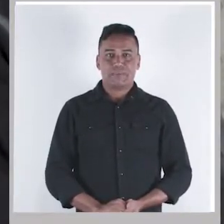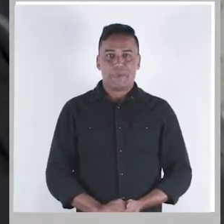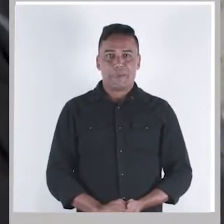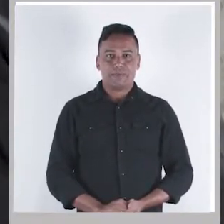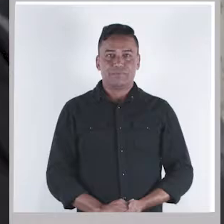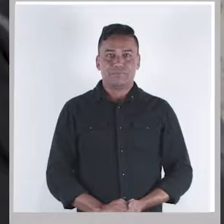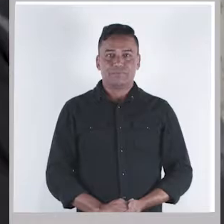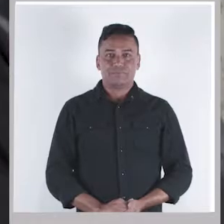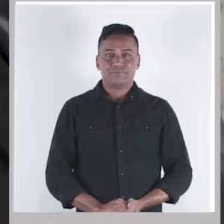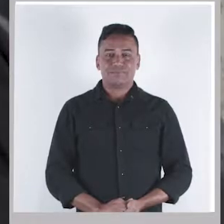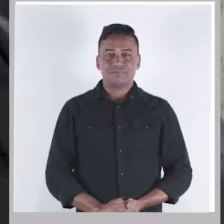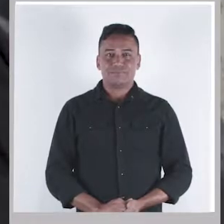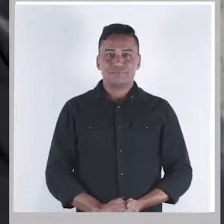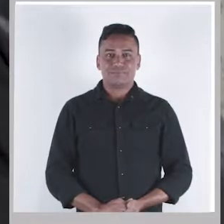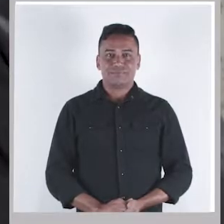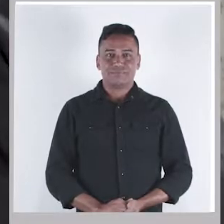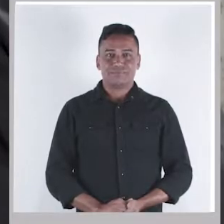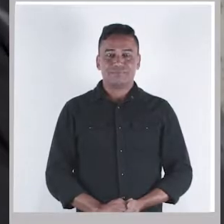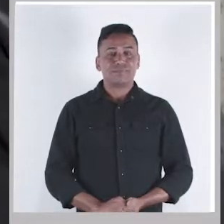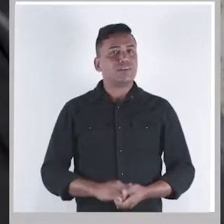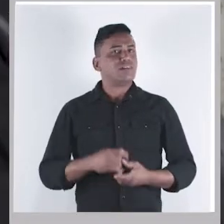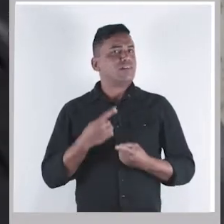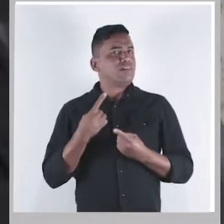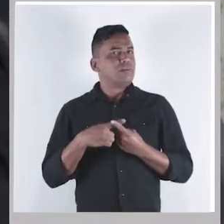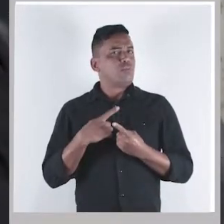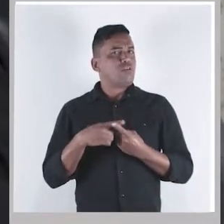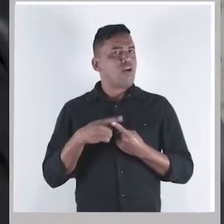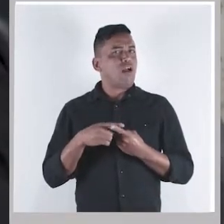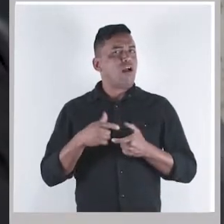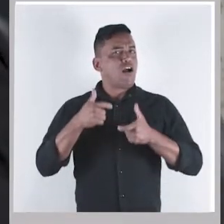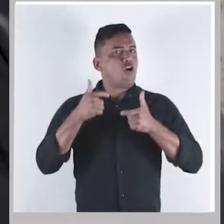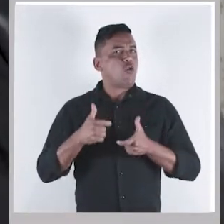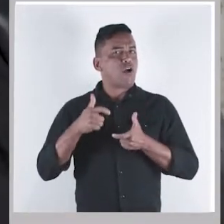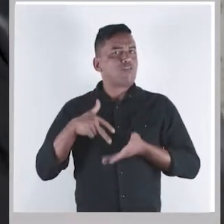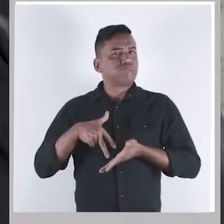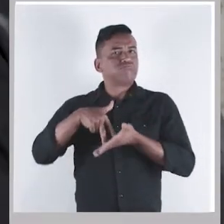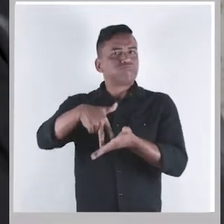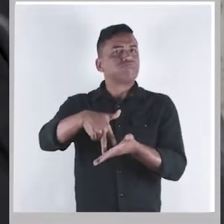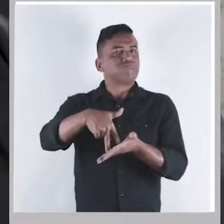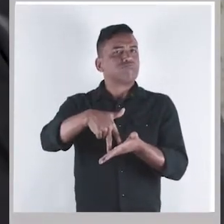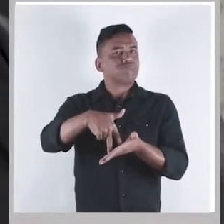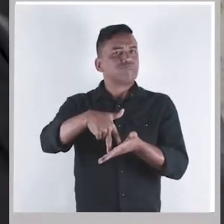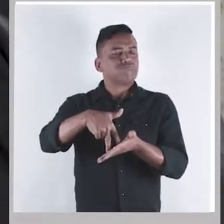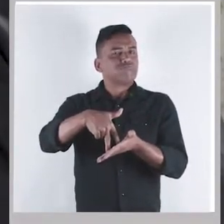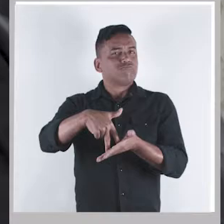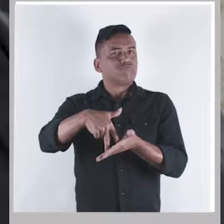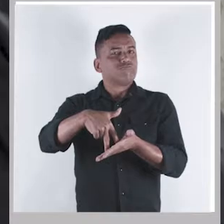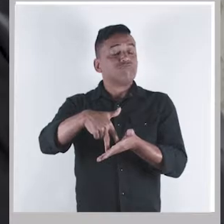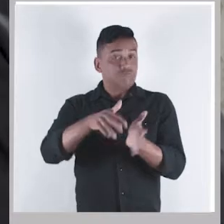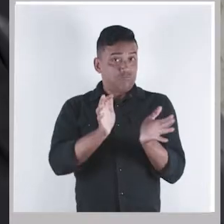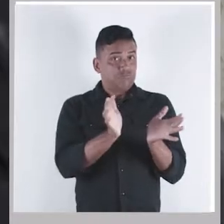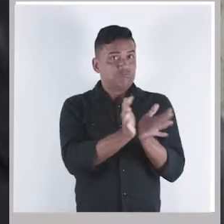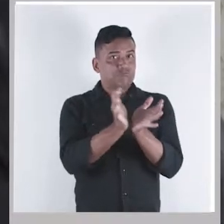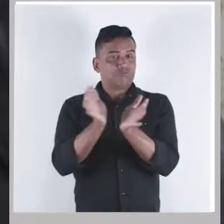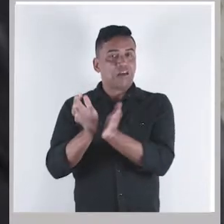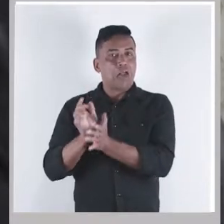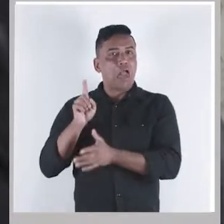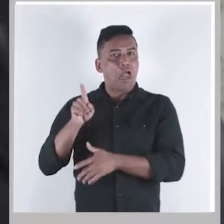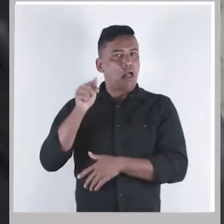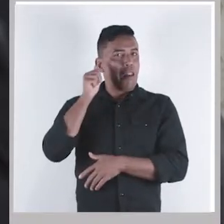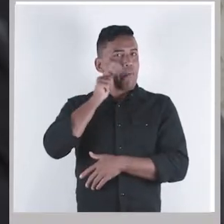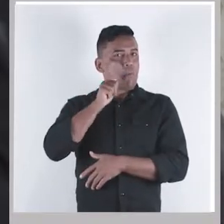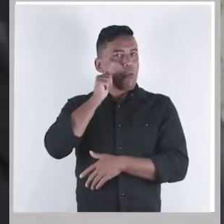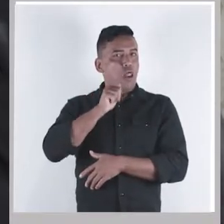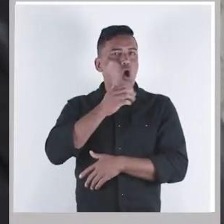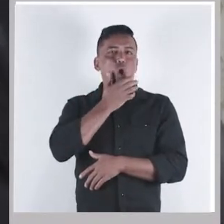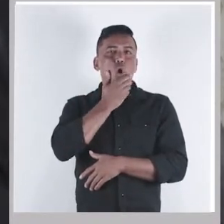aquela Aninha que ela fala na crônica, que queria ler um livro dela e que ela não quis emprestar porque era muito